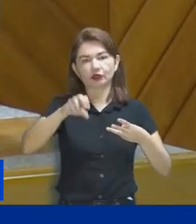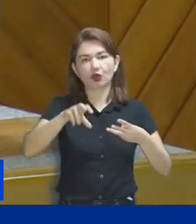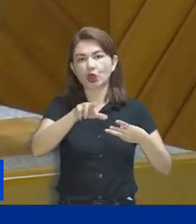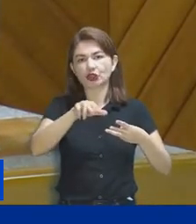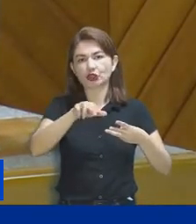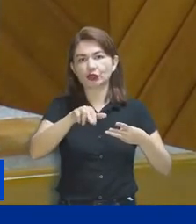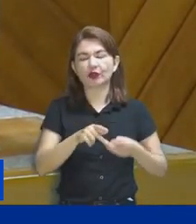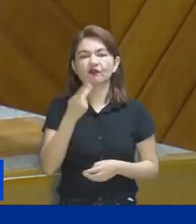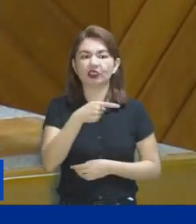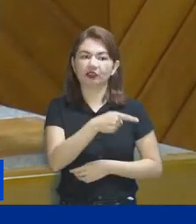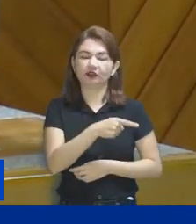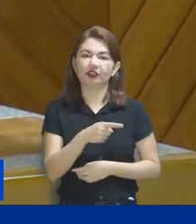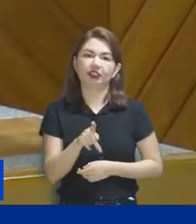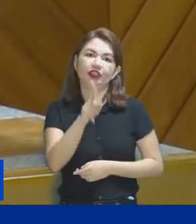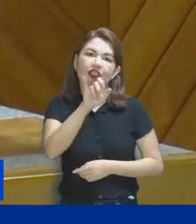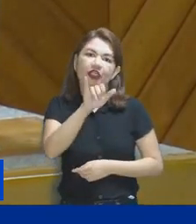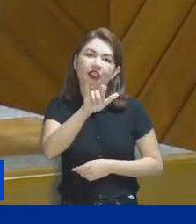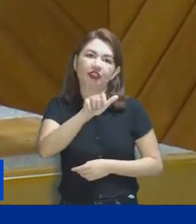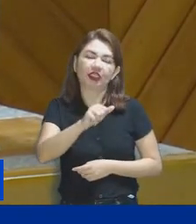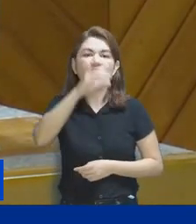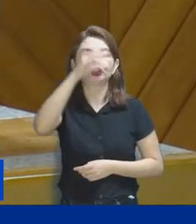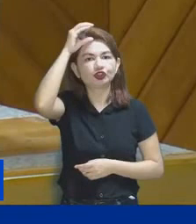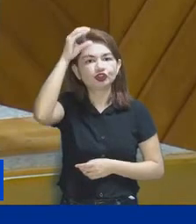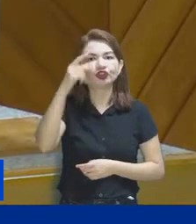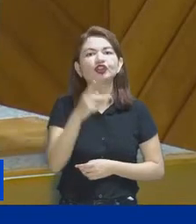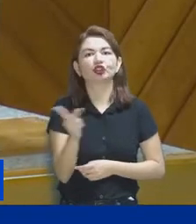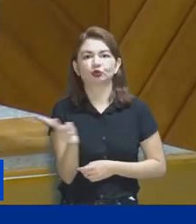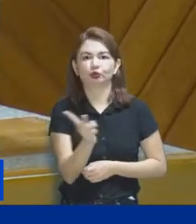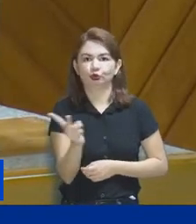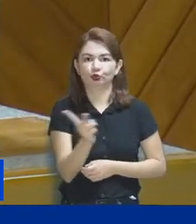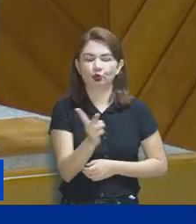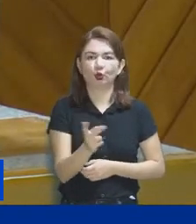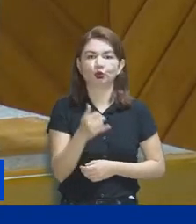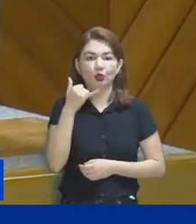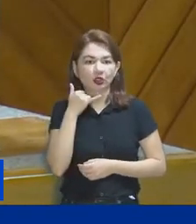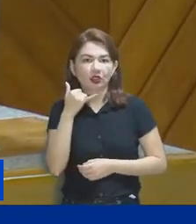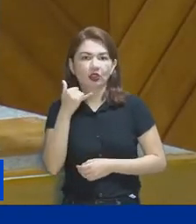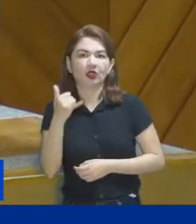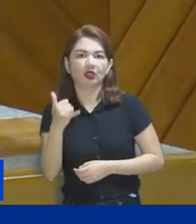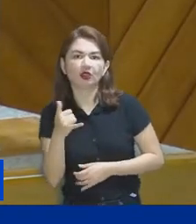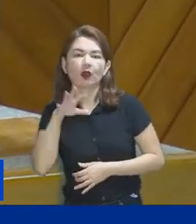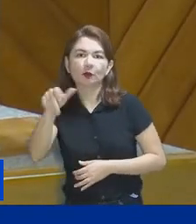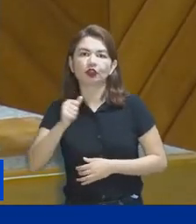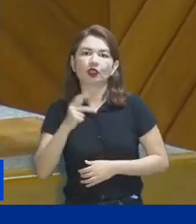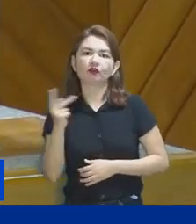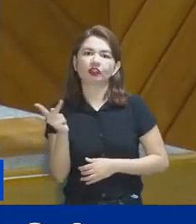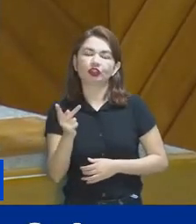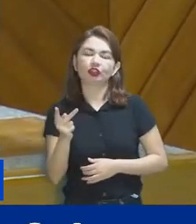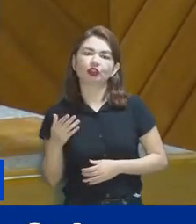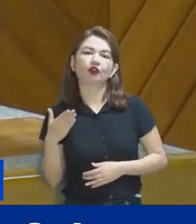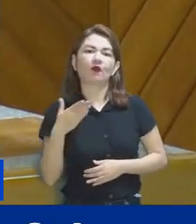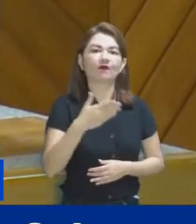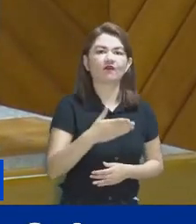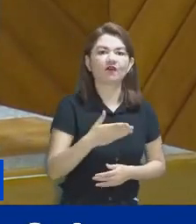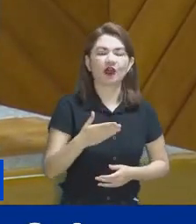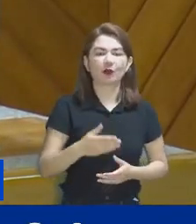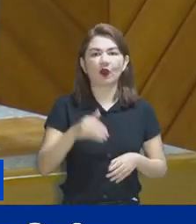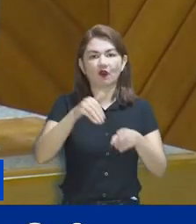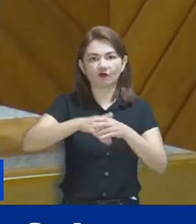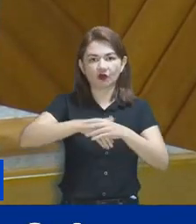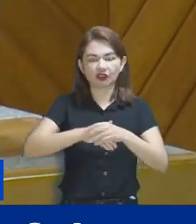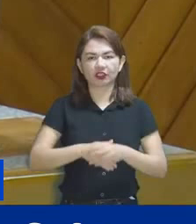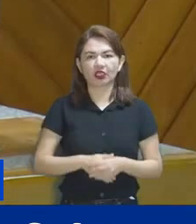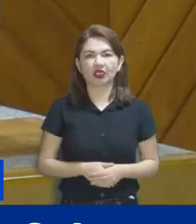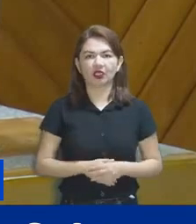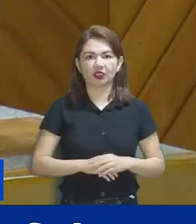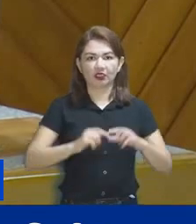que Keila, também tia deles, ligou avisando que iria pegá-los para votar e que ela entregou a